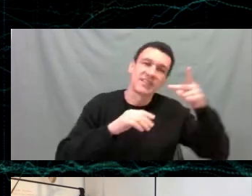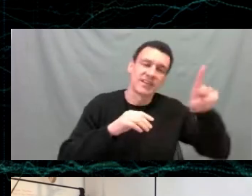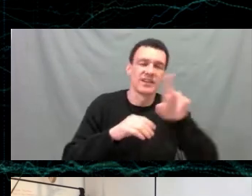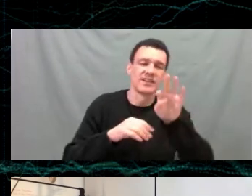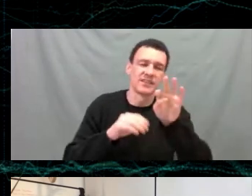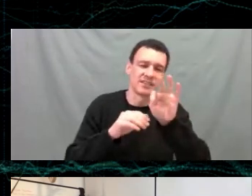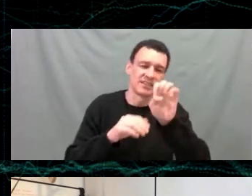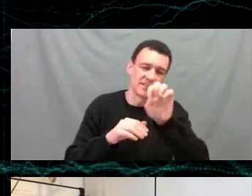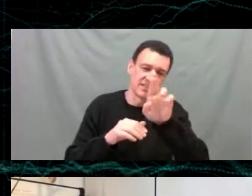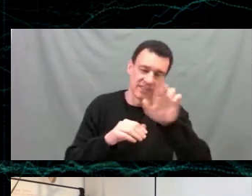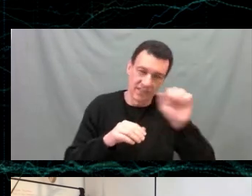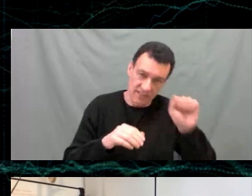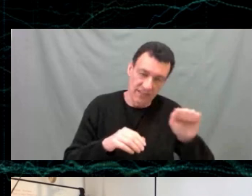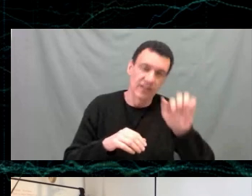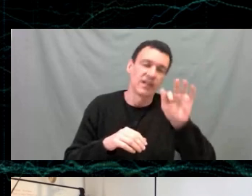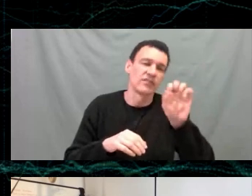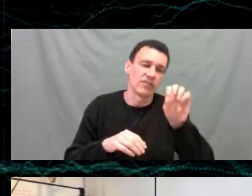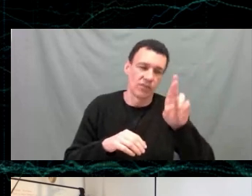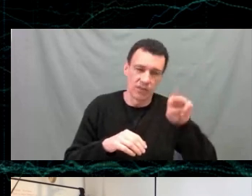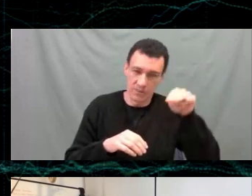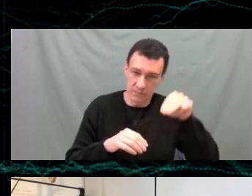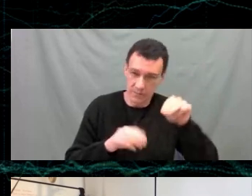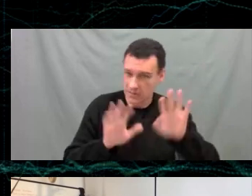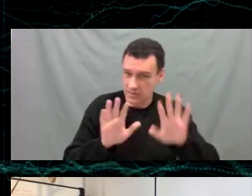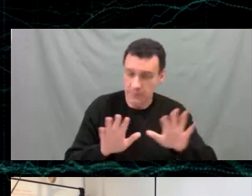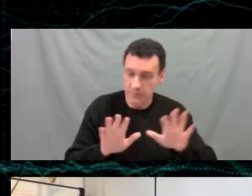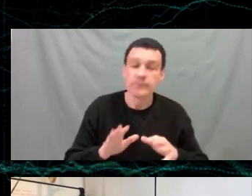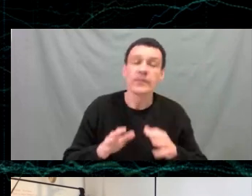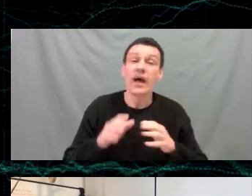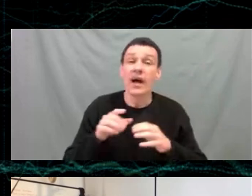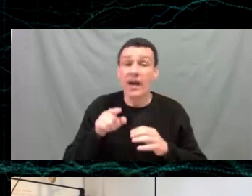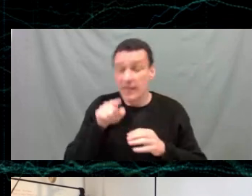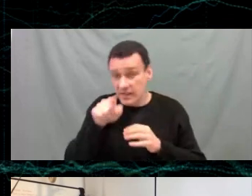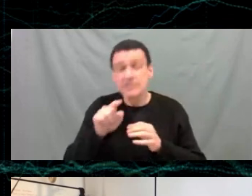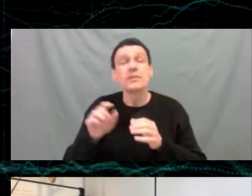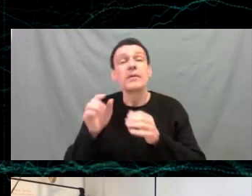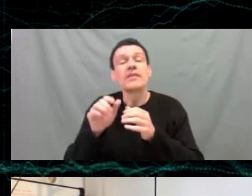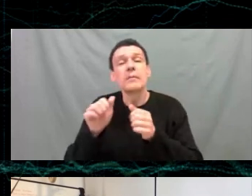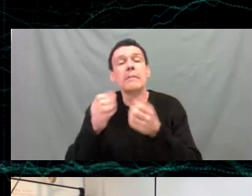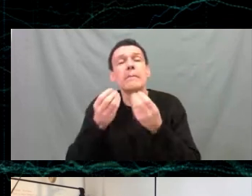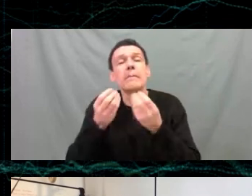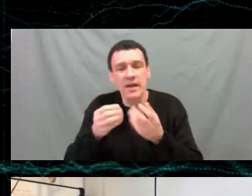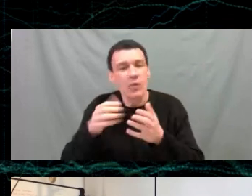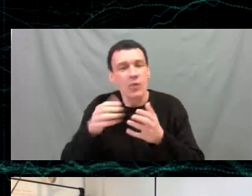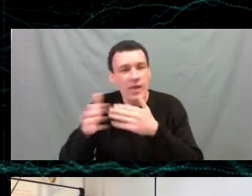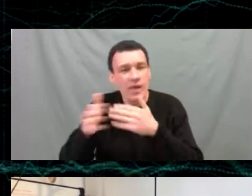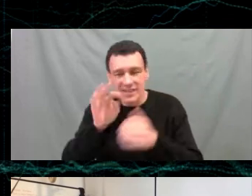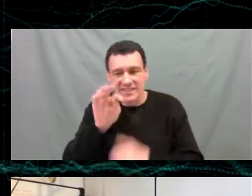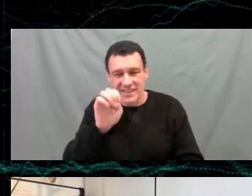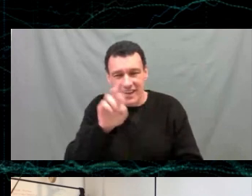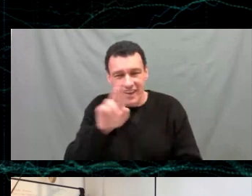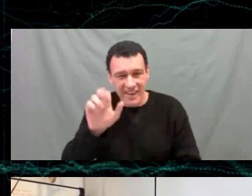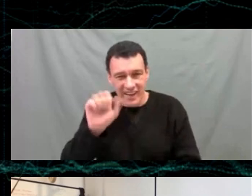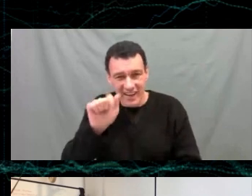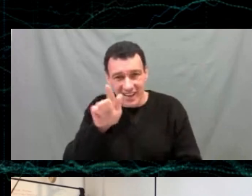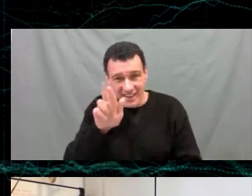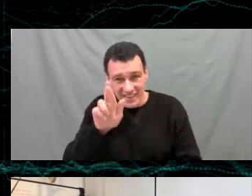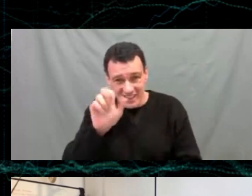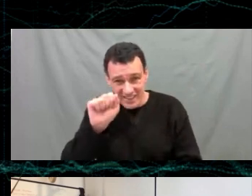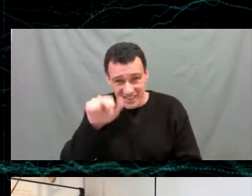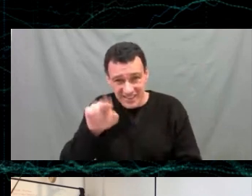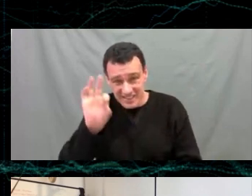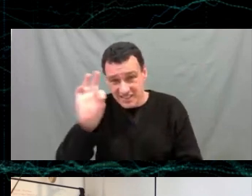aqui permite que todos os TerraGrants HCLs que serão executados vão estar em um bucket